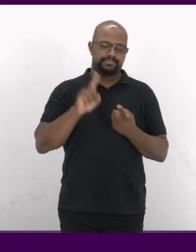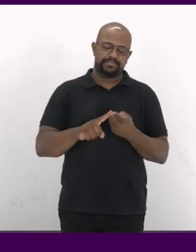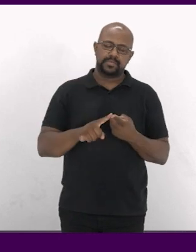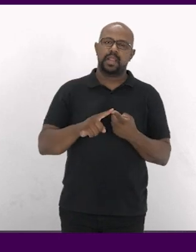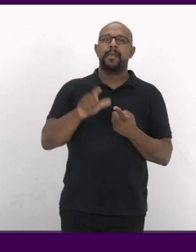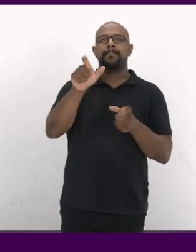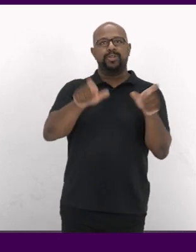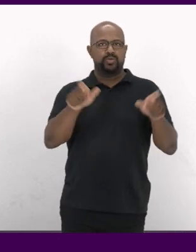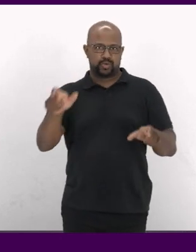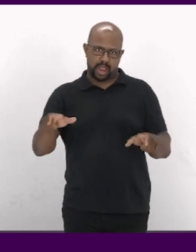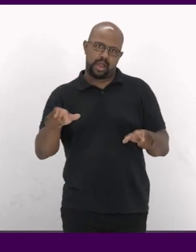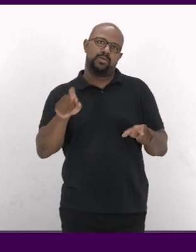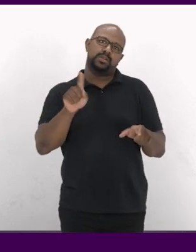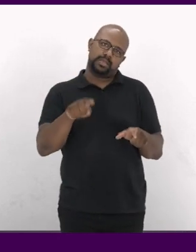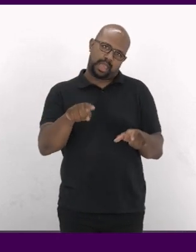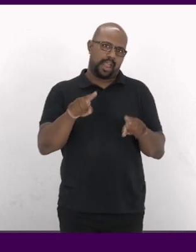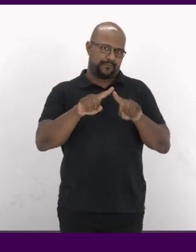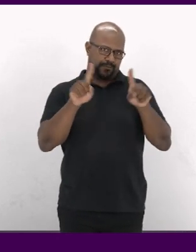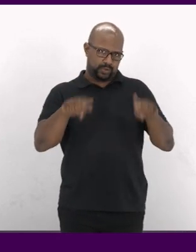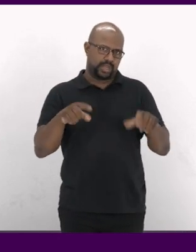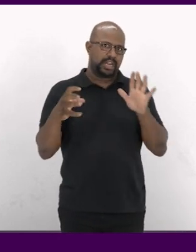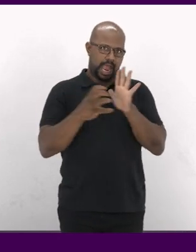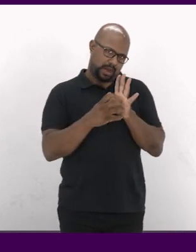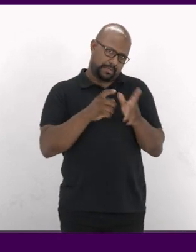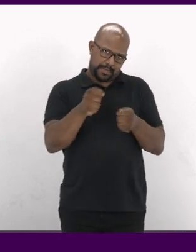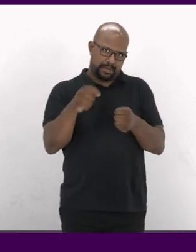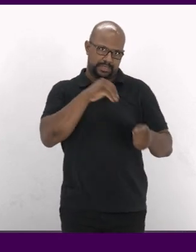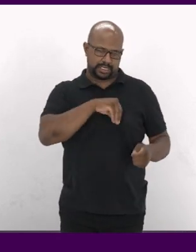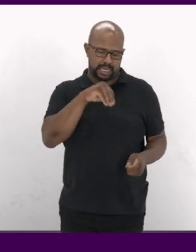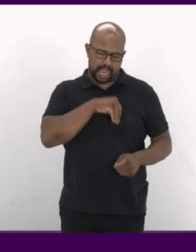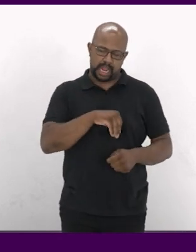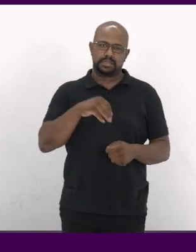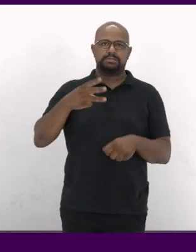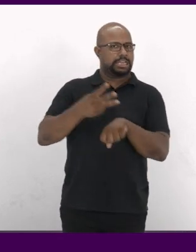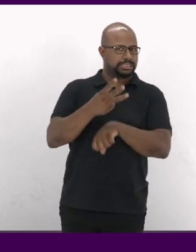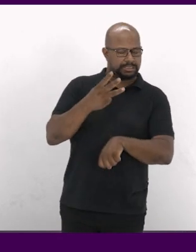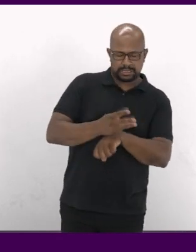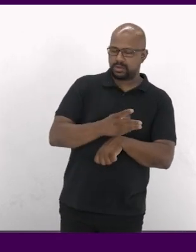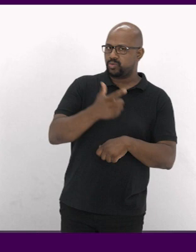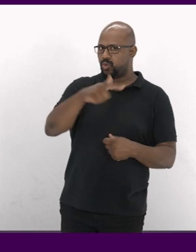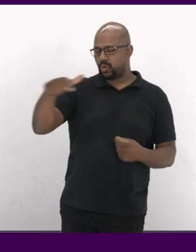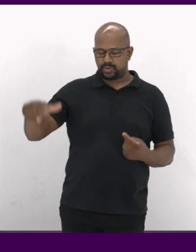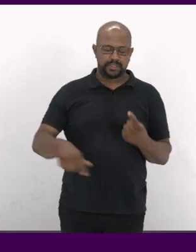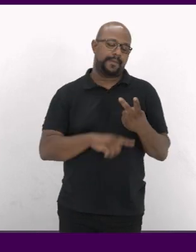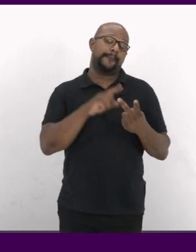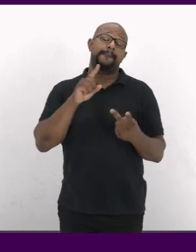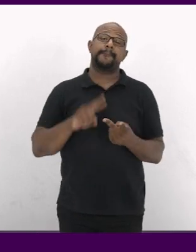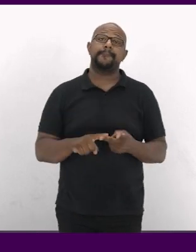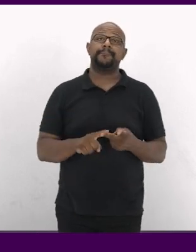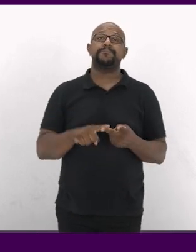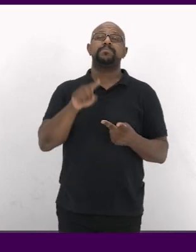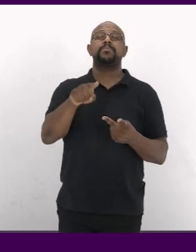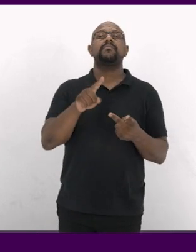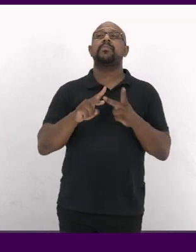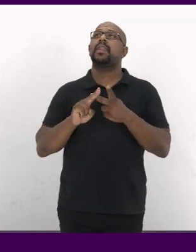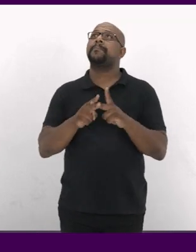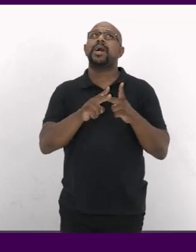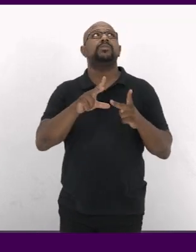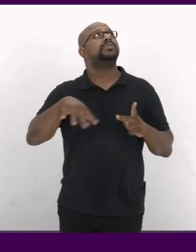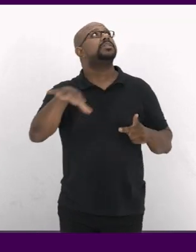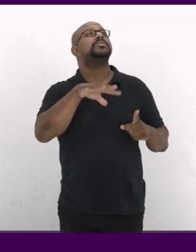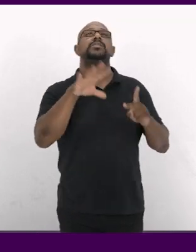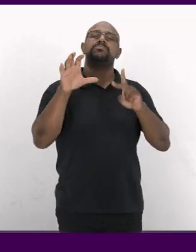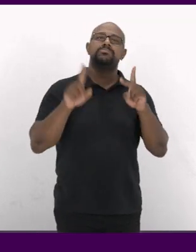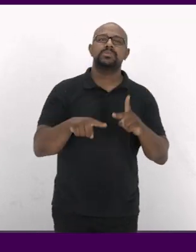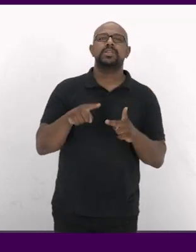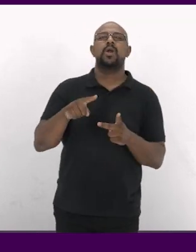com pessoal, que significa folha de pagamento, funcionários, servidores terceirizados e outros. A manutenção